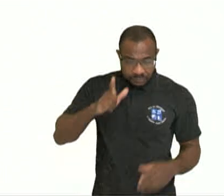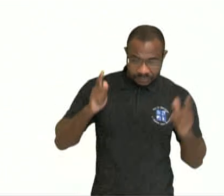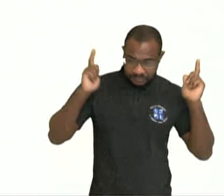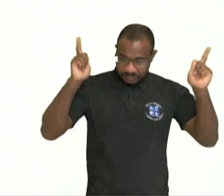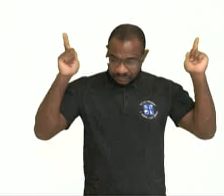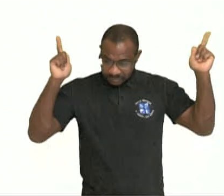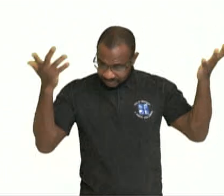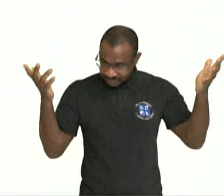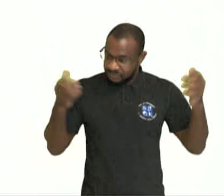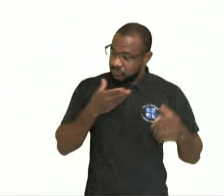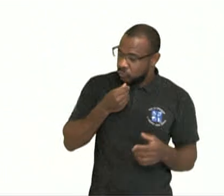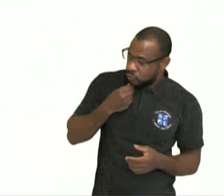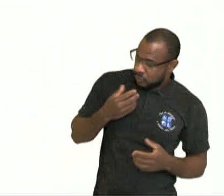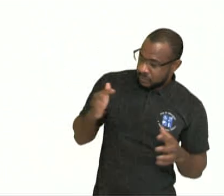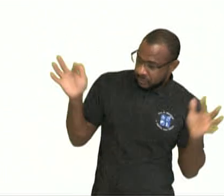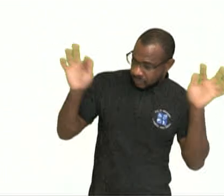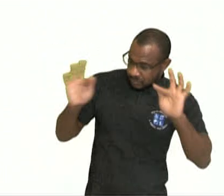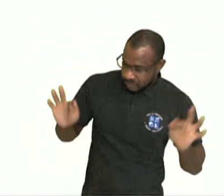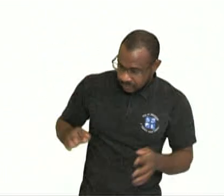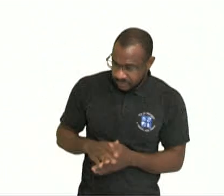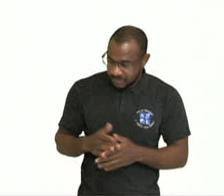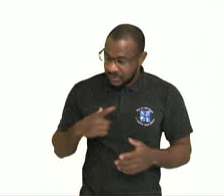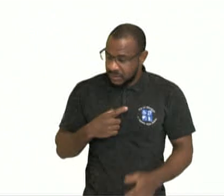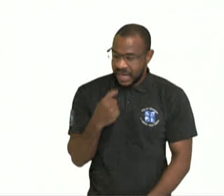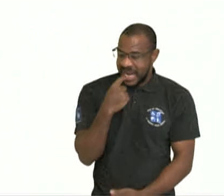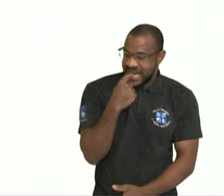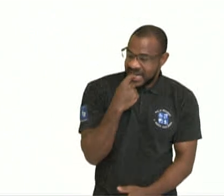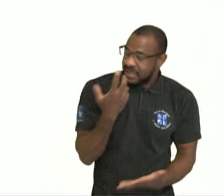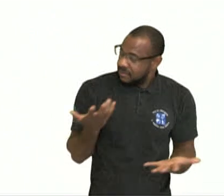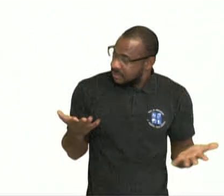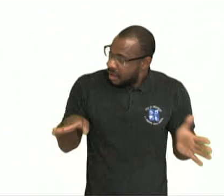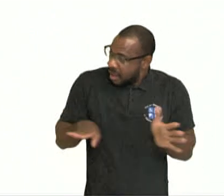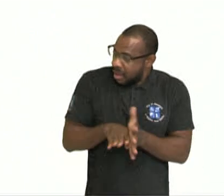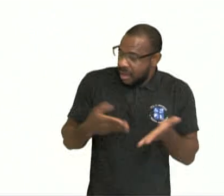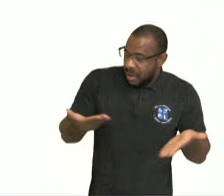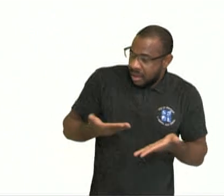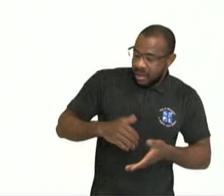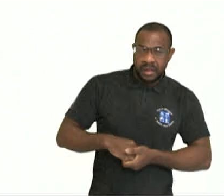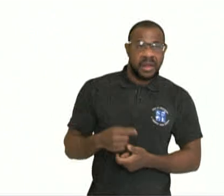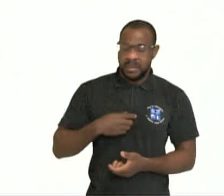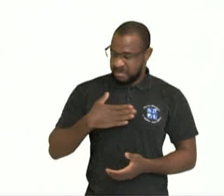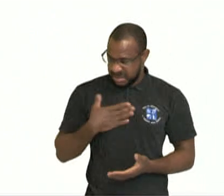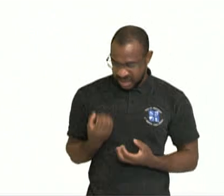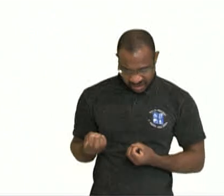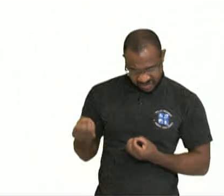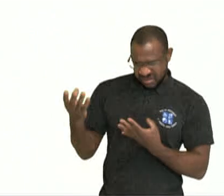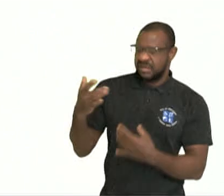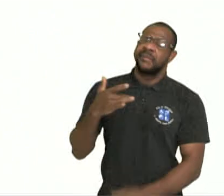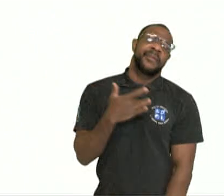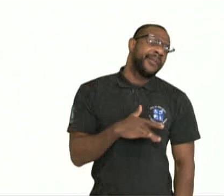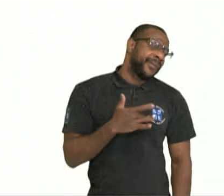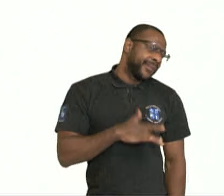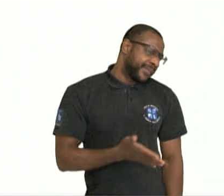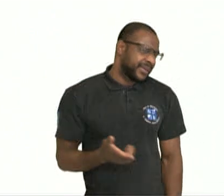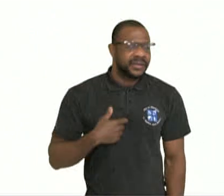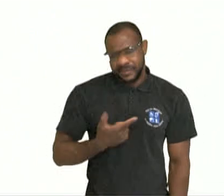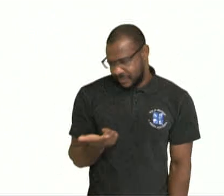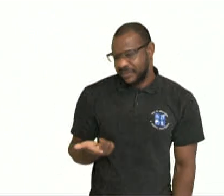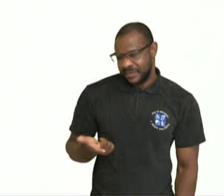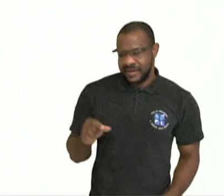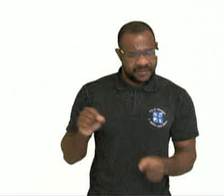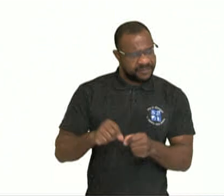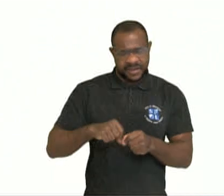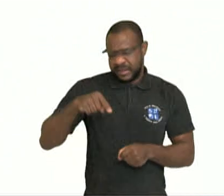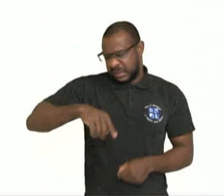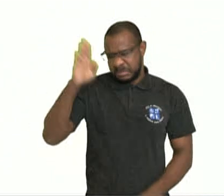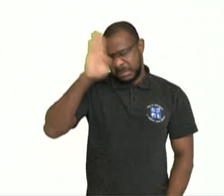homem feliz! Juro que chego a invejá-lo até. As minhas viagens, coitadinhas, são todas feitas por